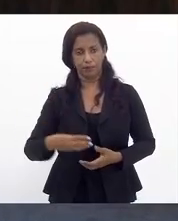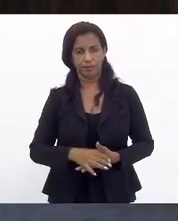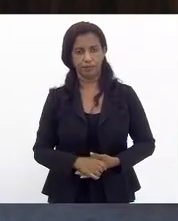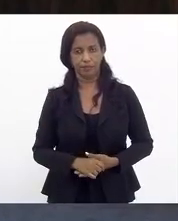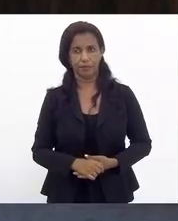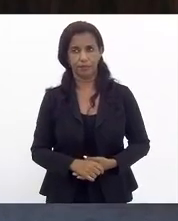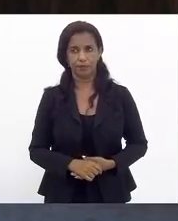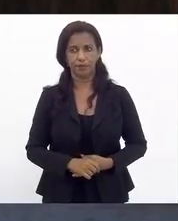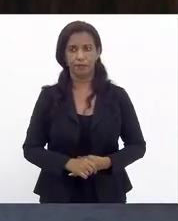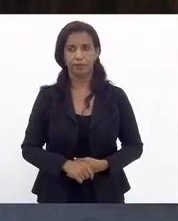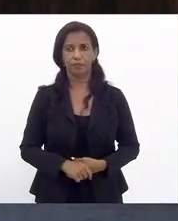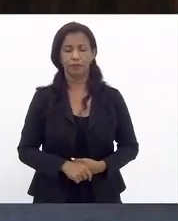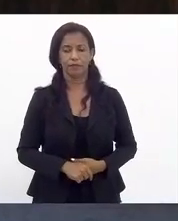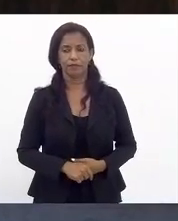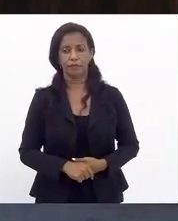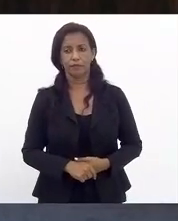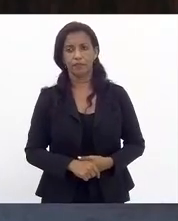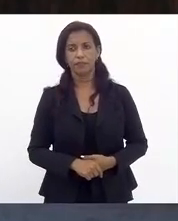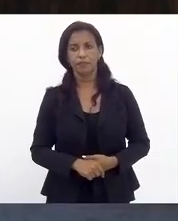G1